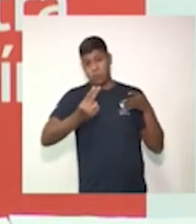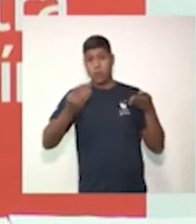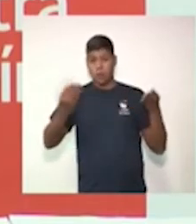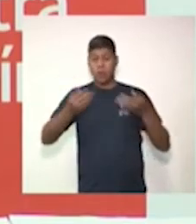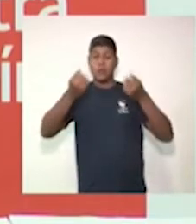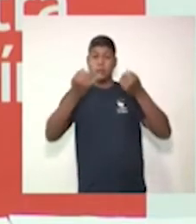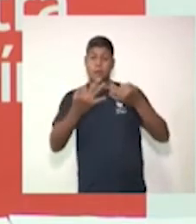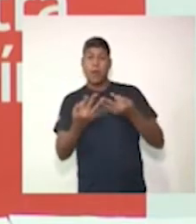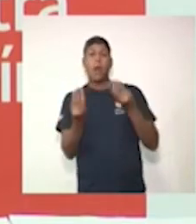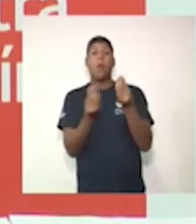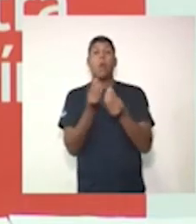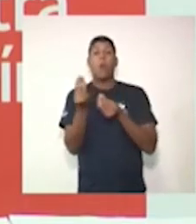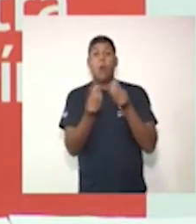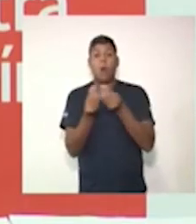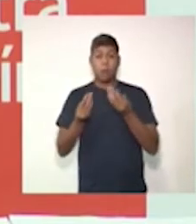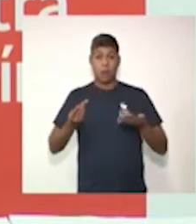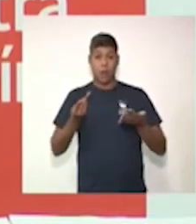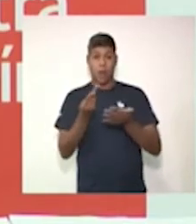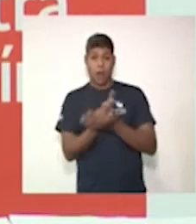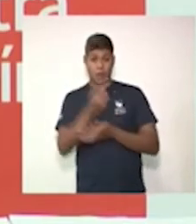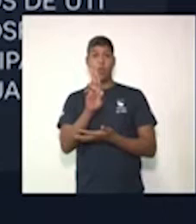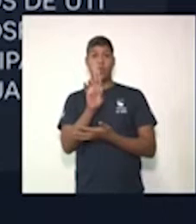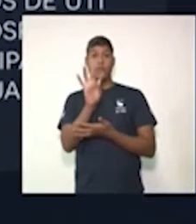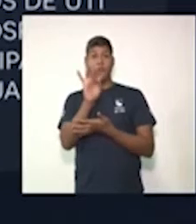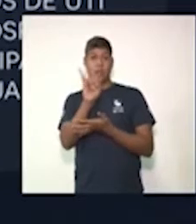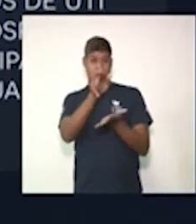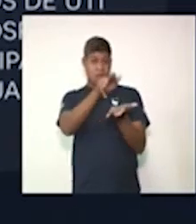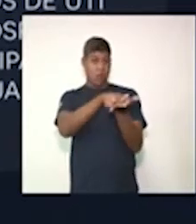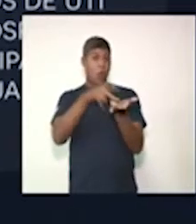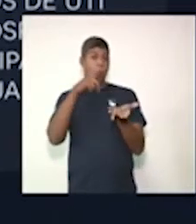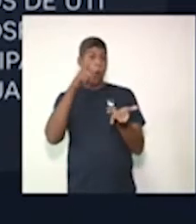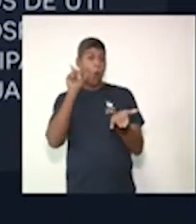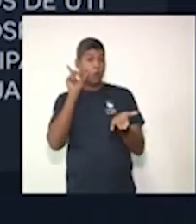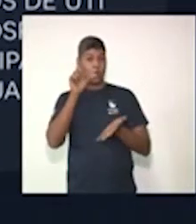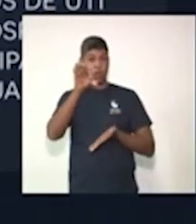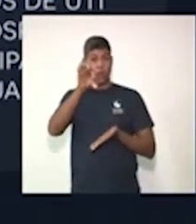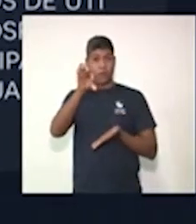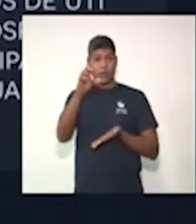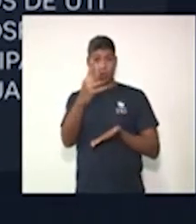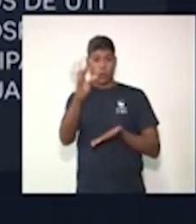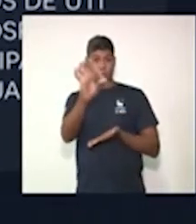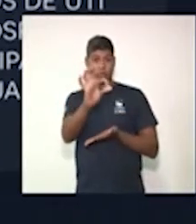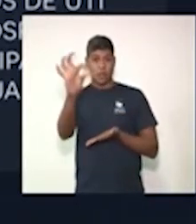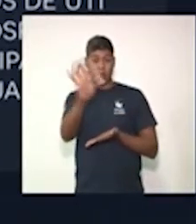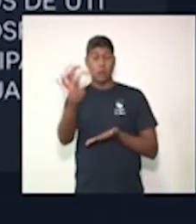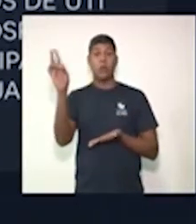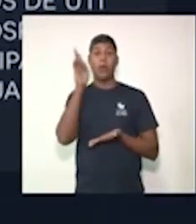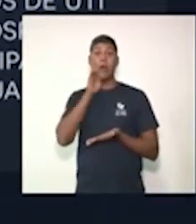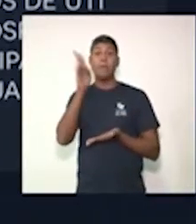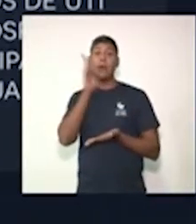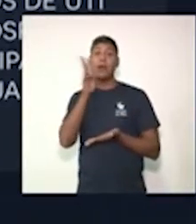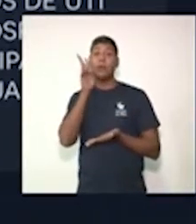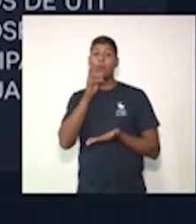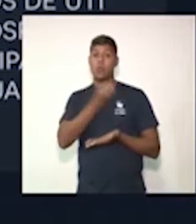mais sobre como é que isso vai se dar aqui na cidade. No dia de ontem foi de 92%, lembrando que esse é